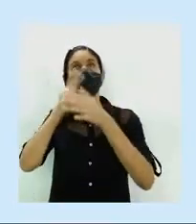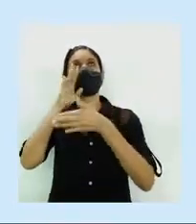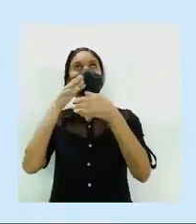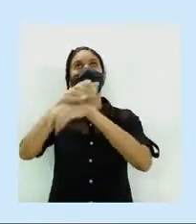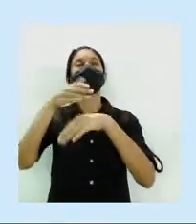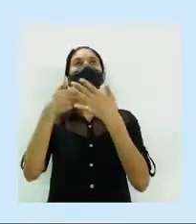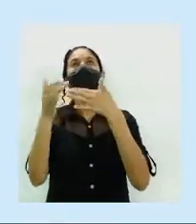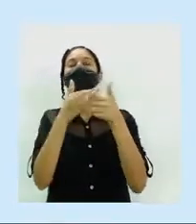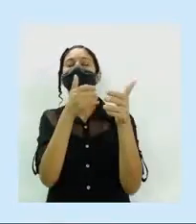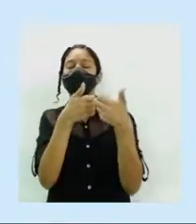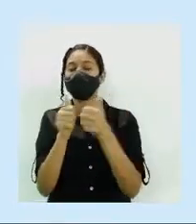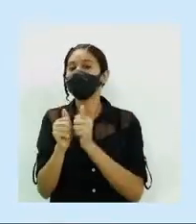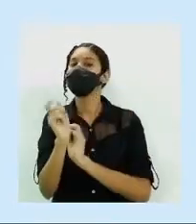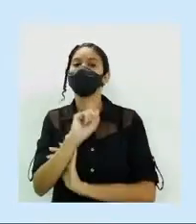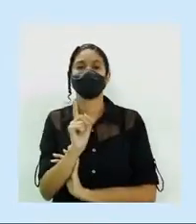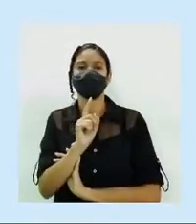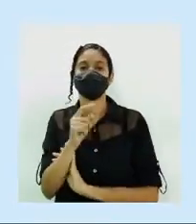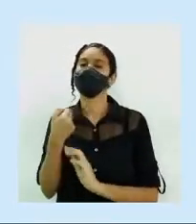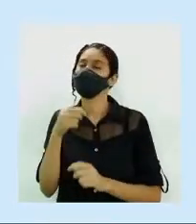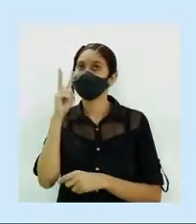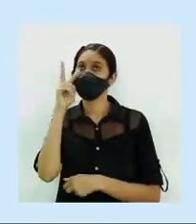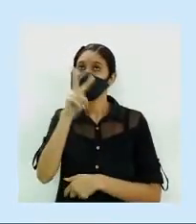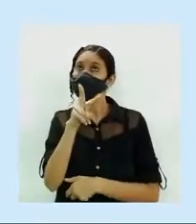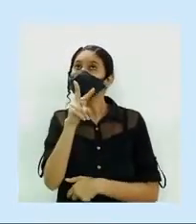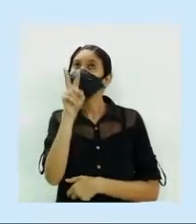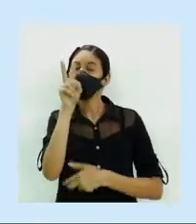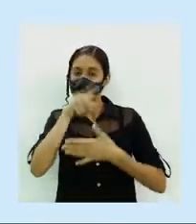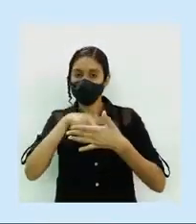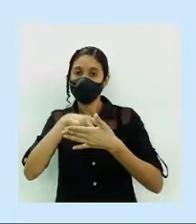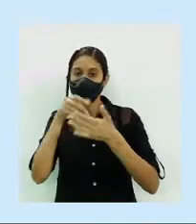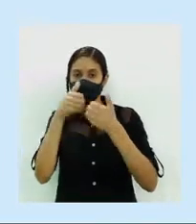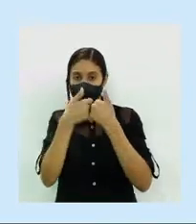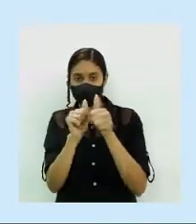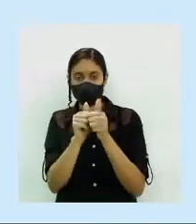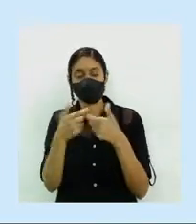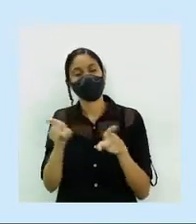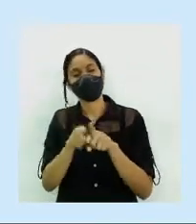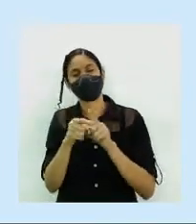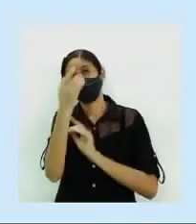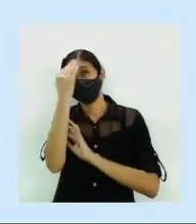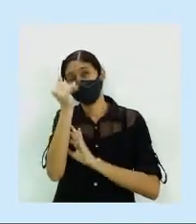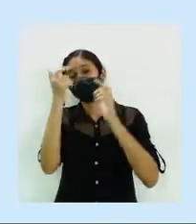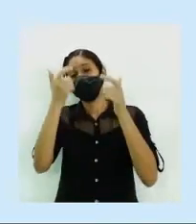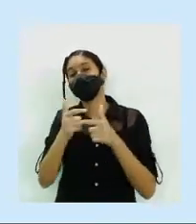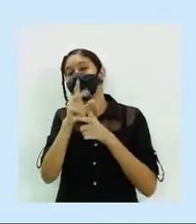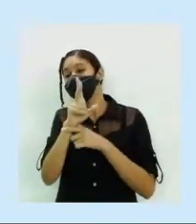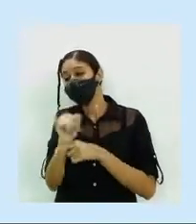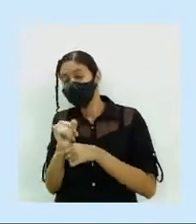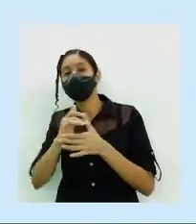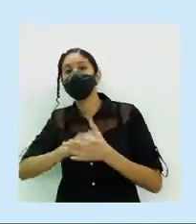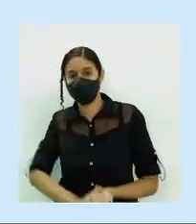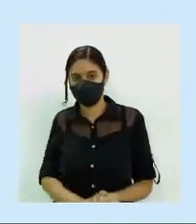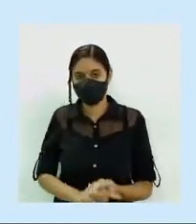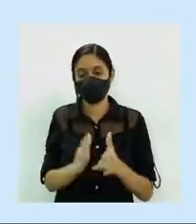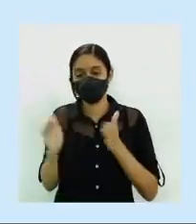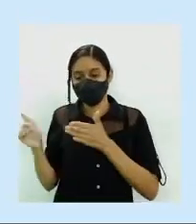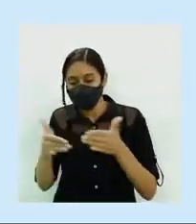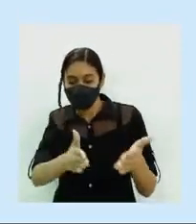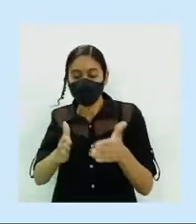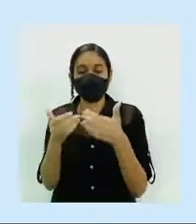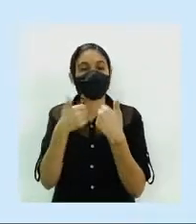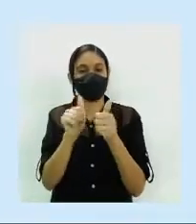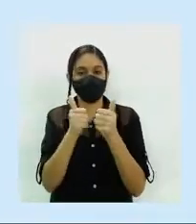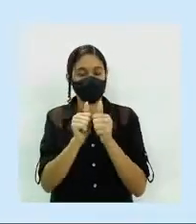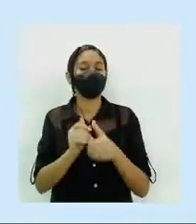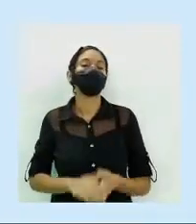entrar em qualquer ônibus. Eu preciso fazer a leitura dele. E além disso, eu tenho que saber por onde aquele ônibus